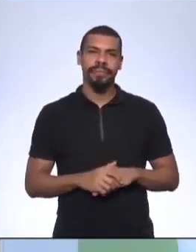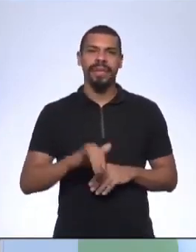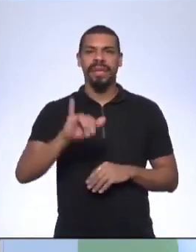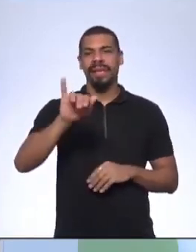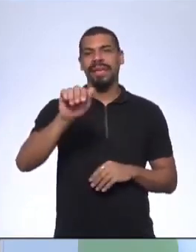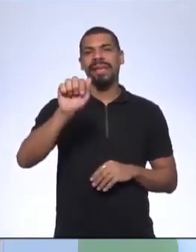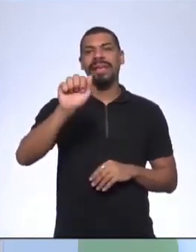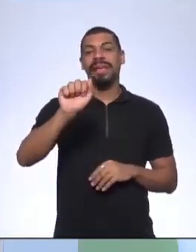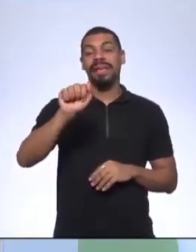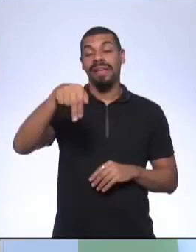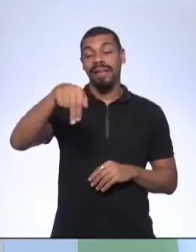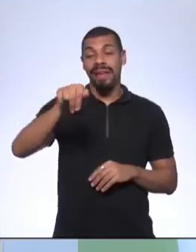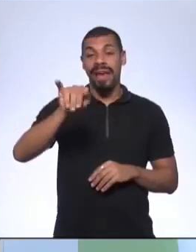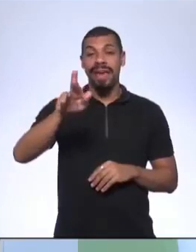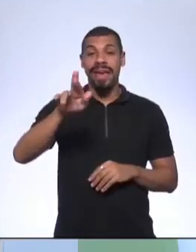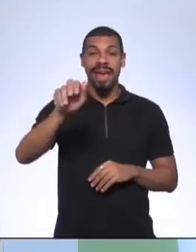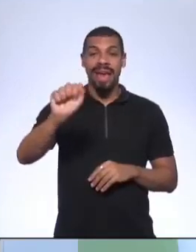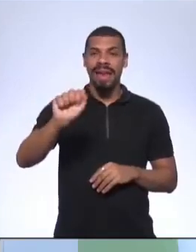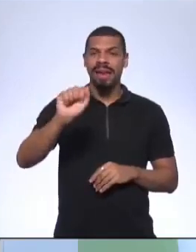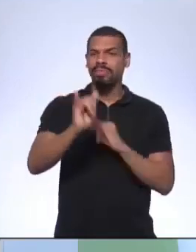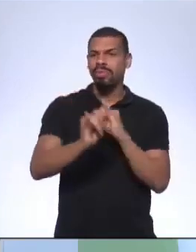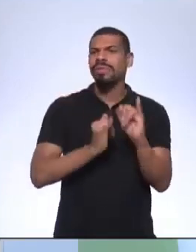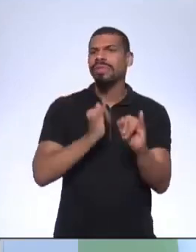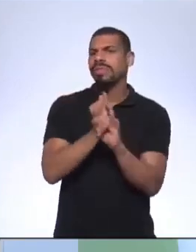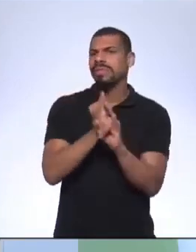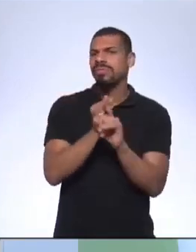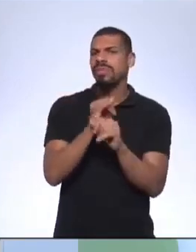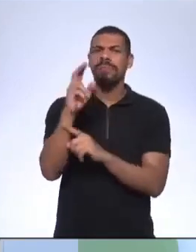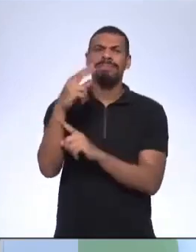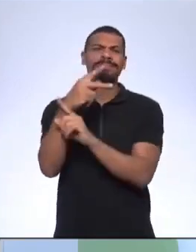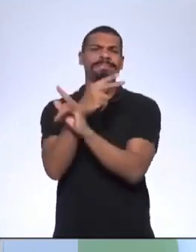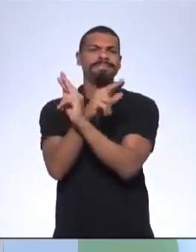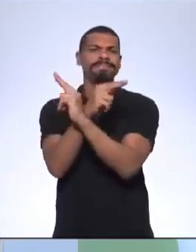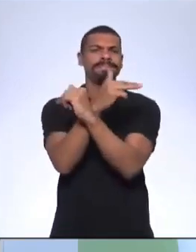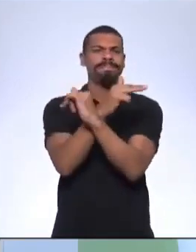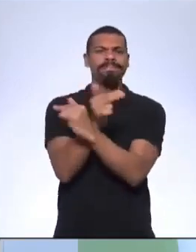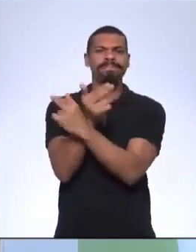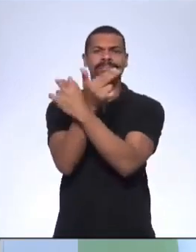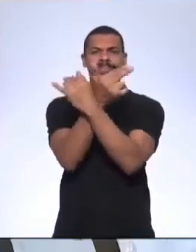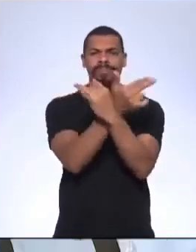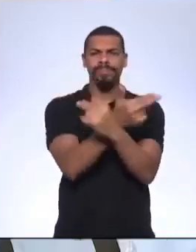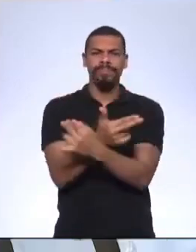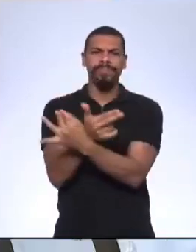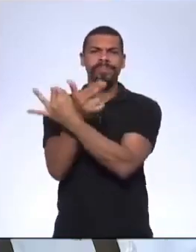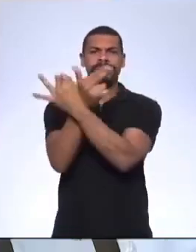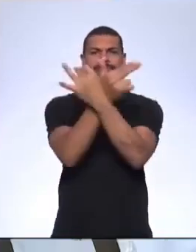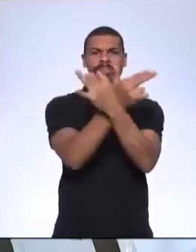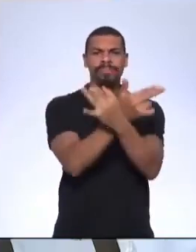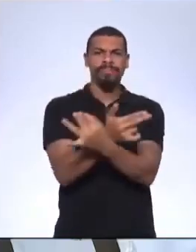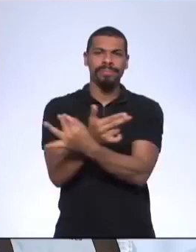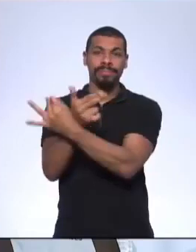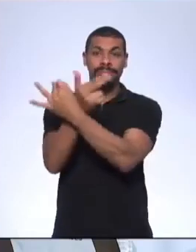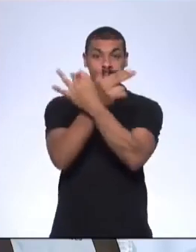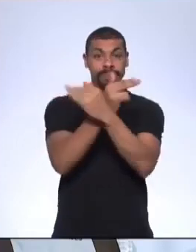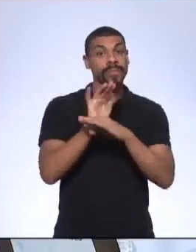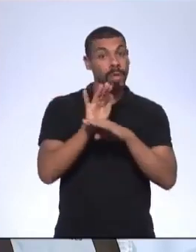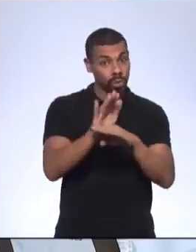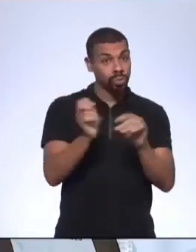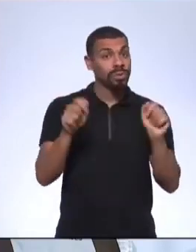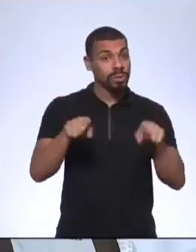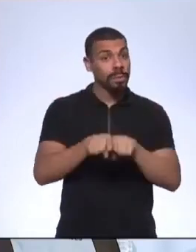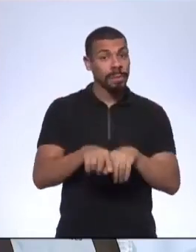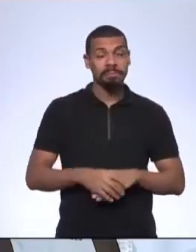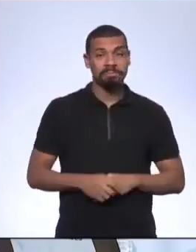Inayara falou assim, através da internet e satélites. Ó. Nossa, sensacional. Eu vou ter